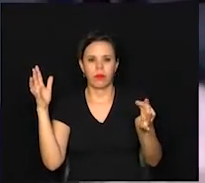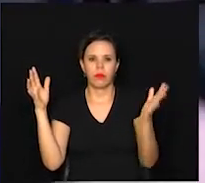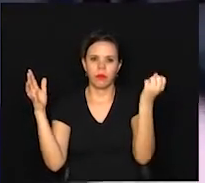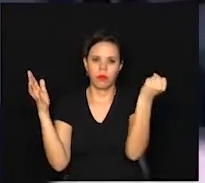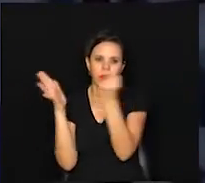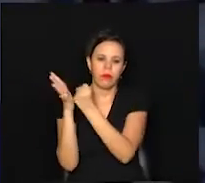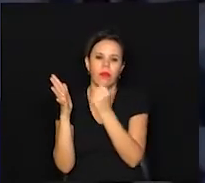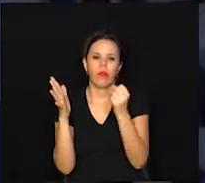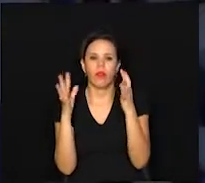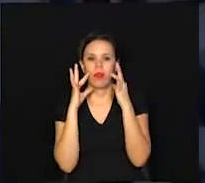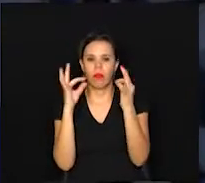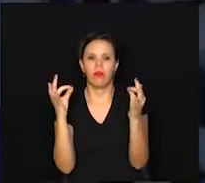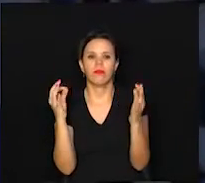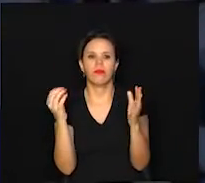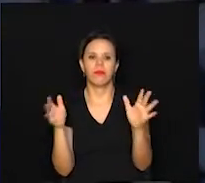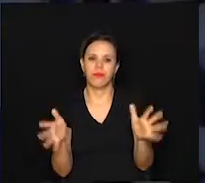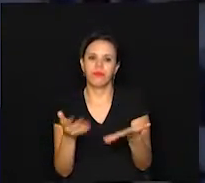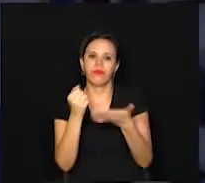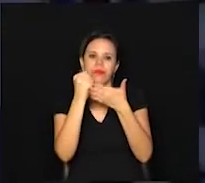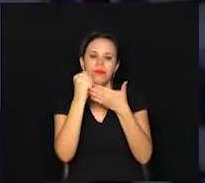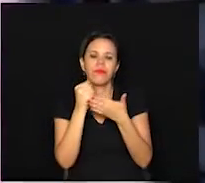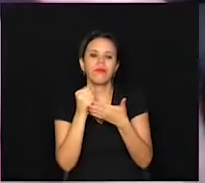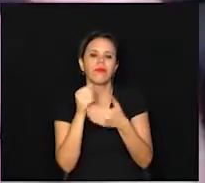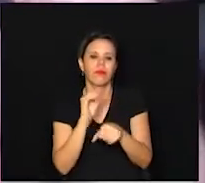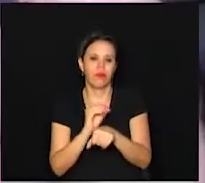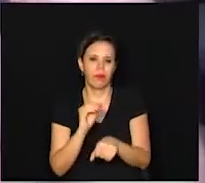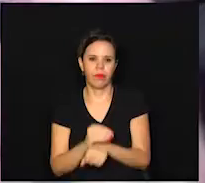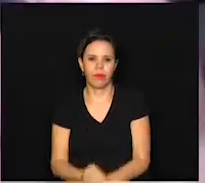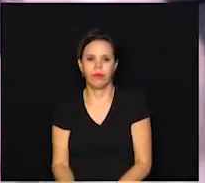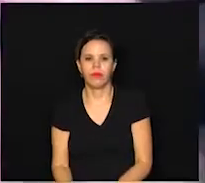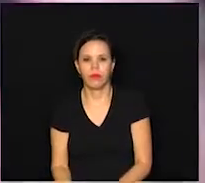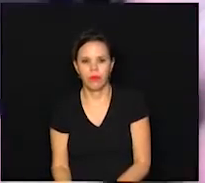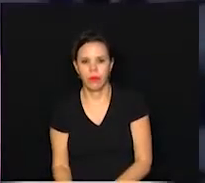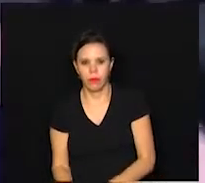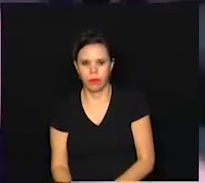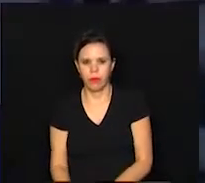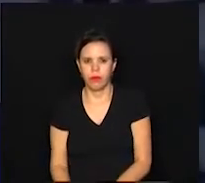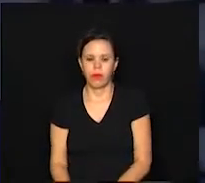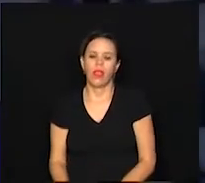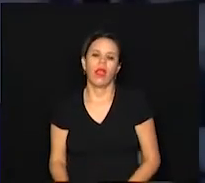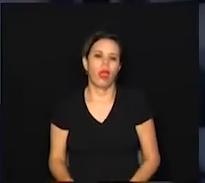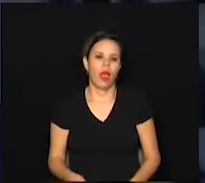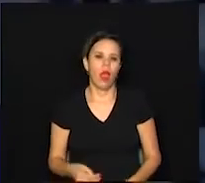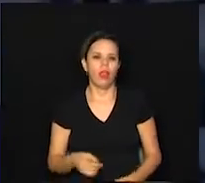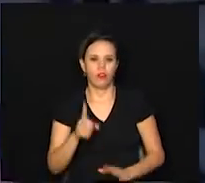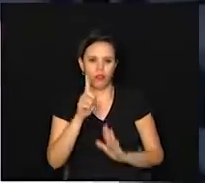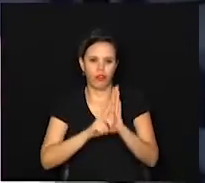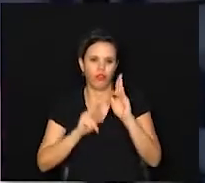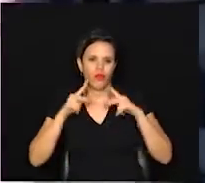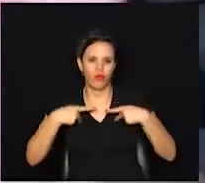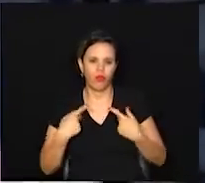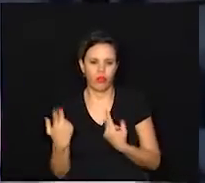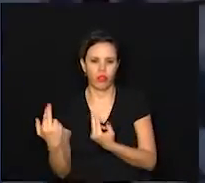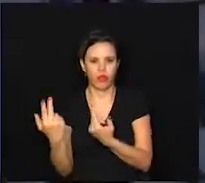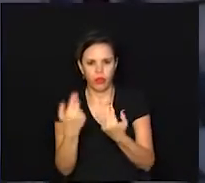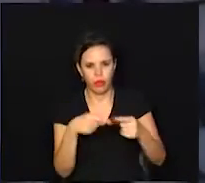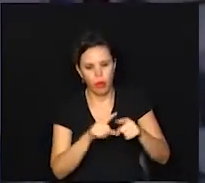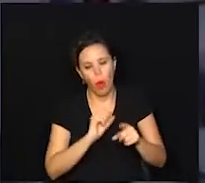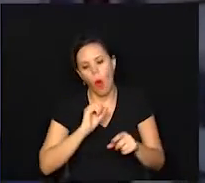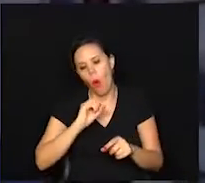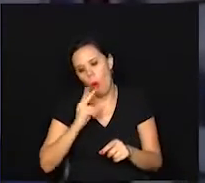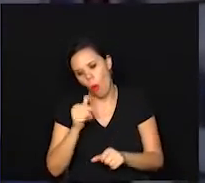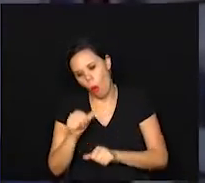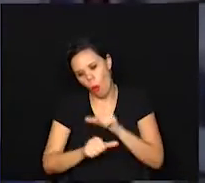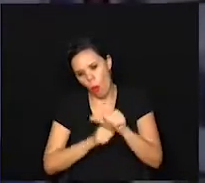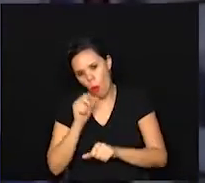centro de olhar que deve ser entendido como uma política de direitos humanos. Ou a gente reverte